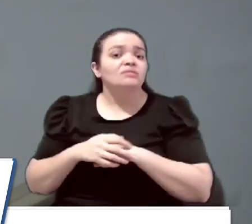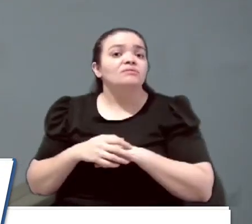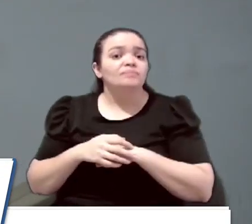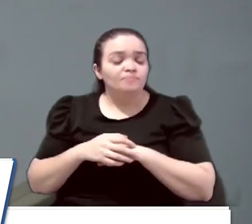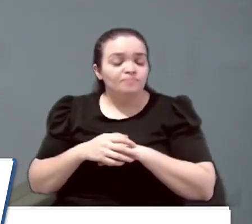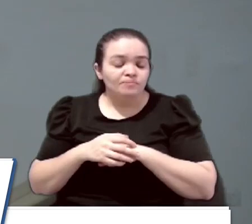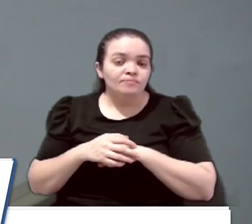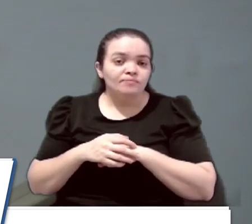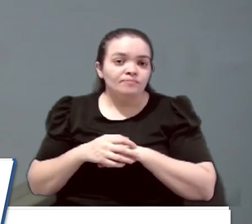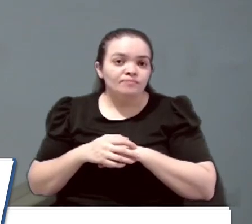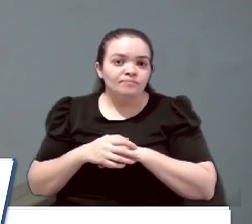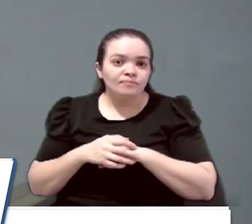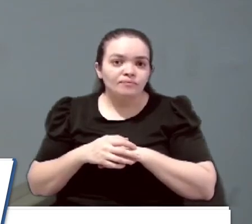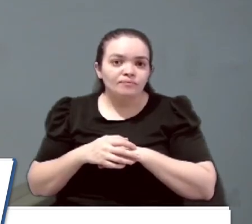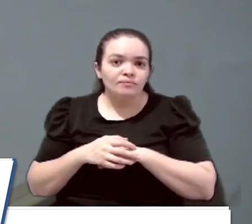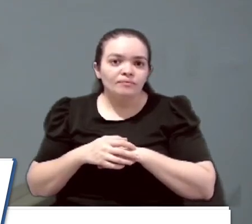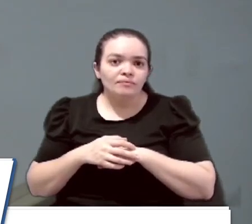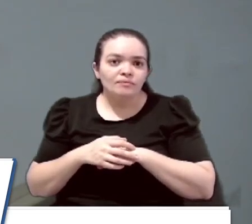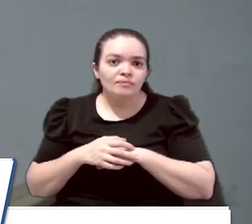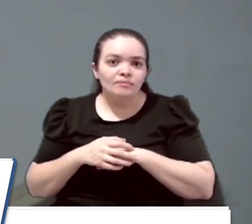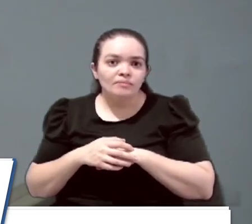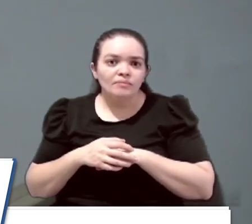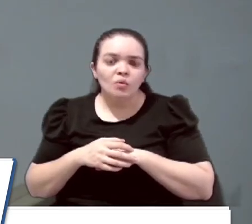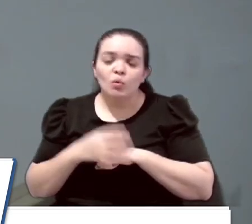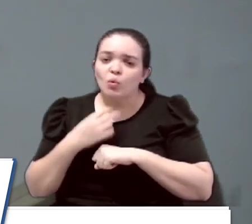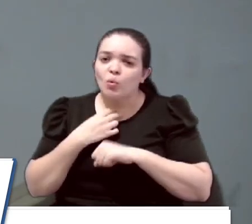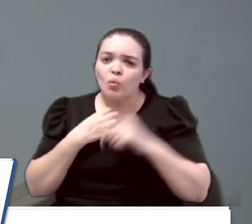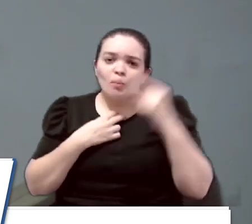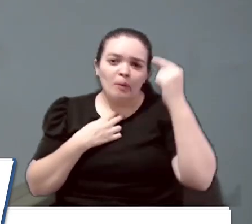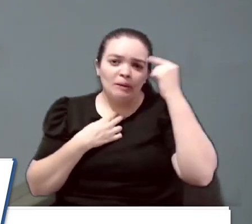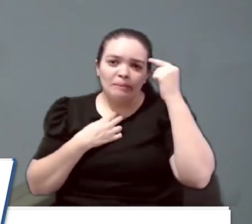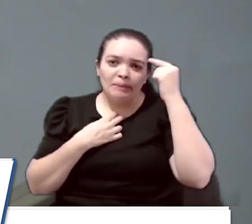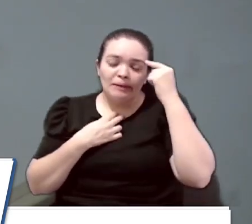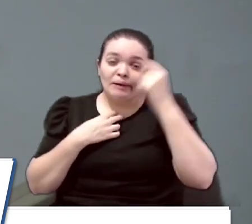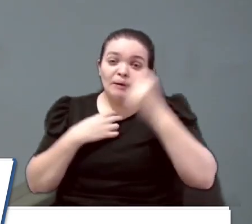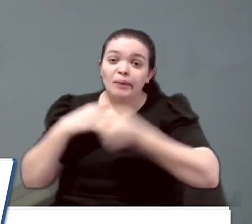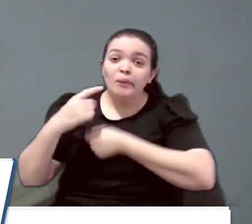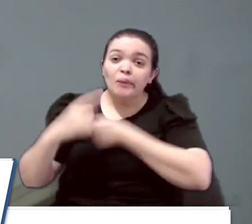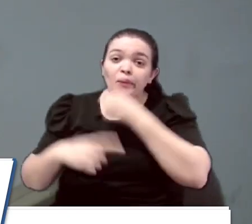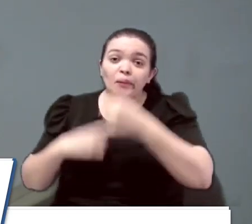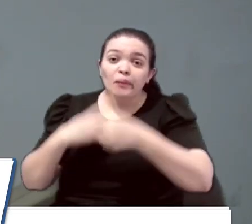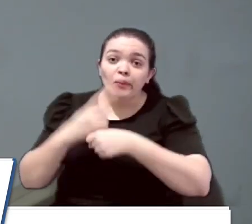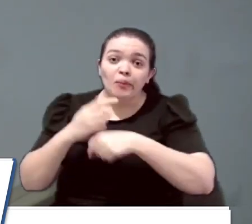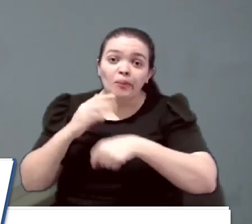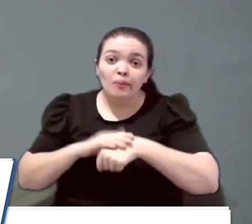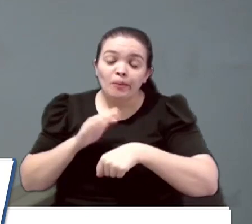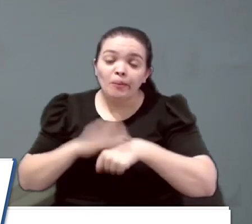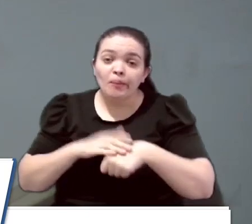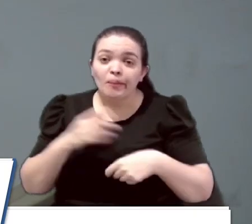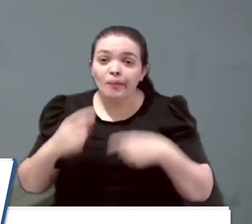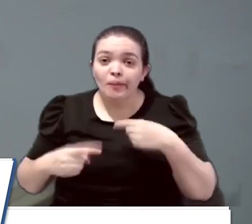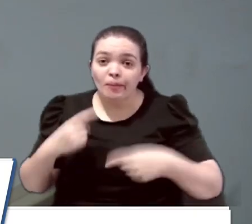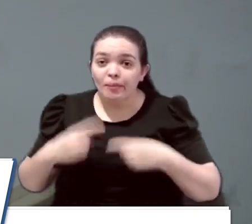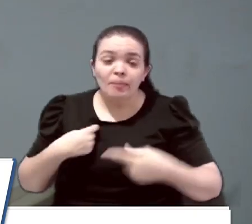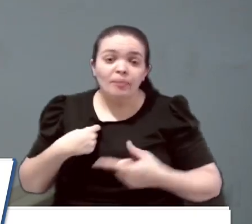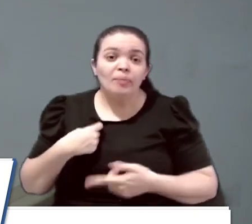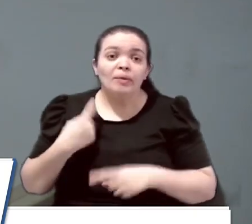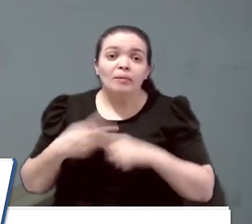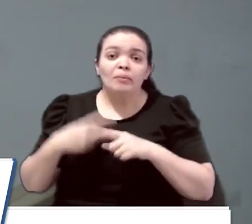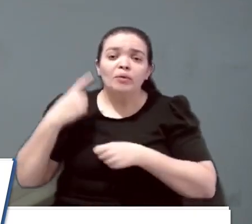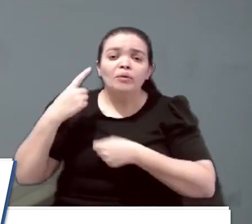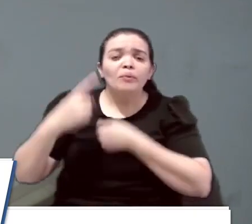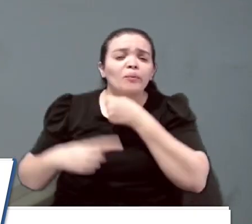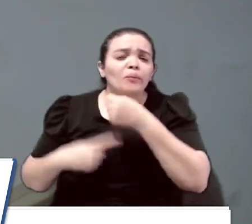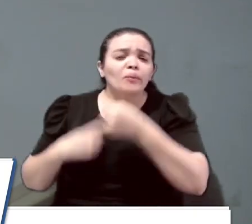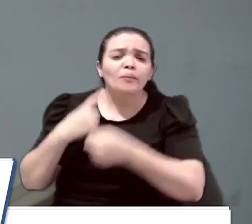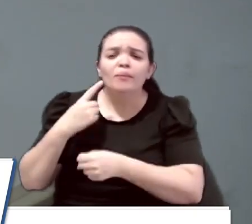né? A gente não pode pensar no ano que vem que é partido político. Não, está saindo, é porque o ano que vem é